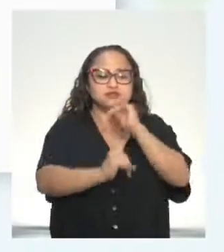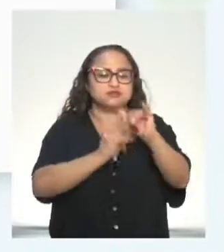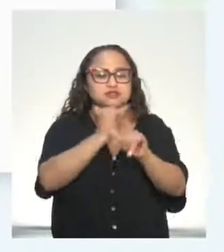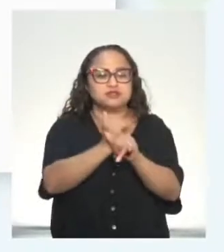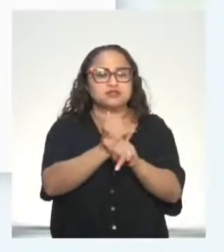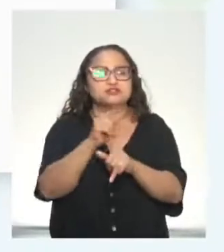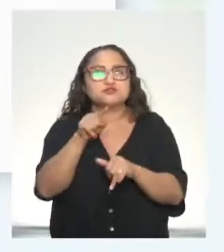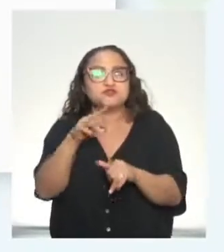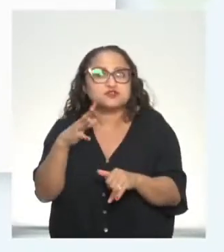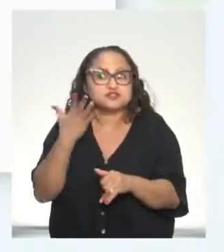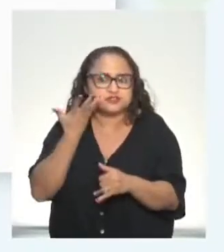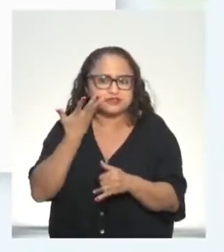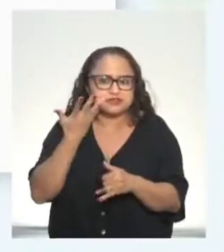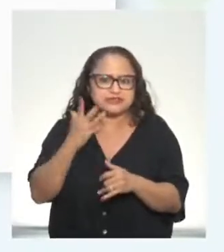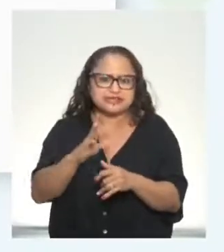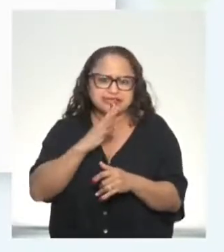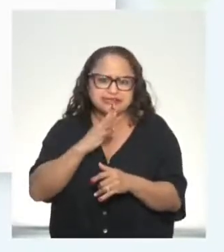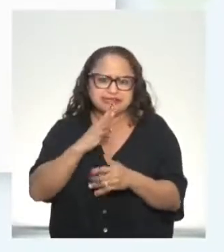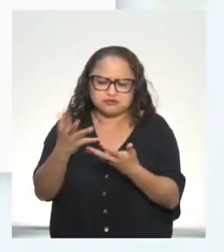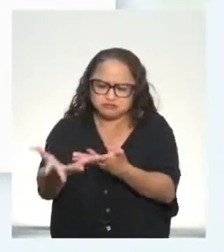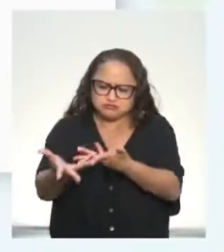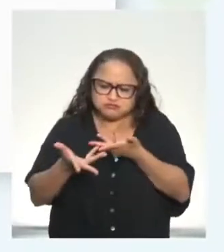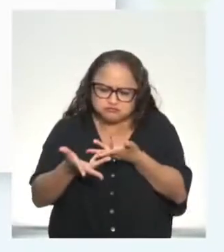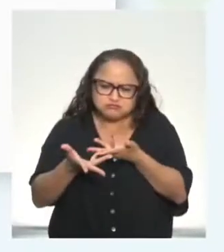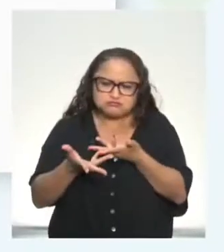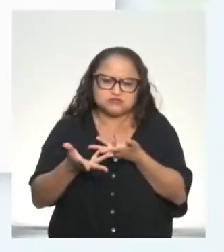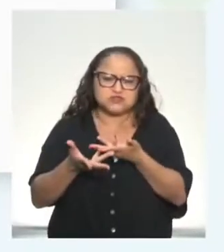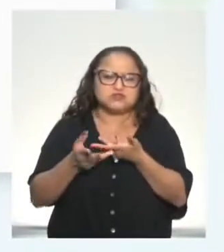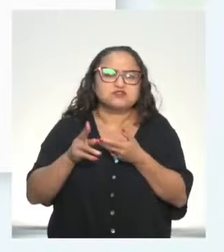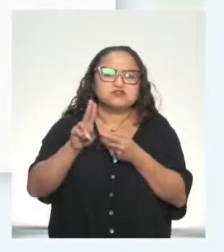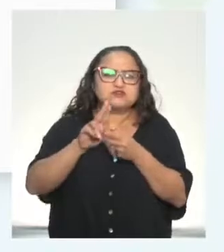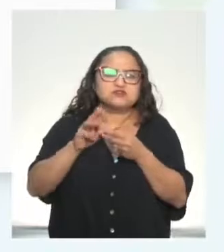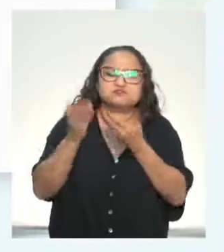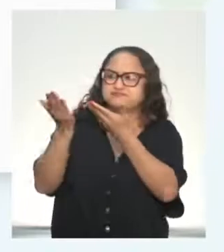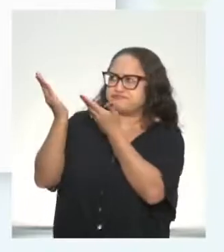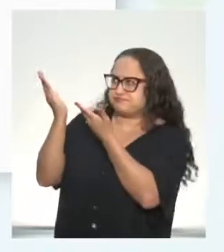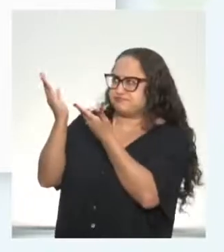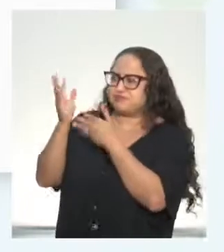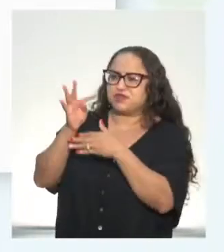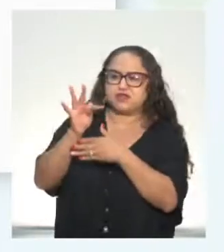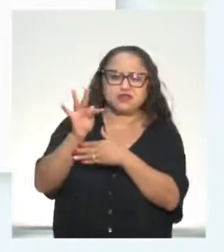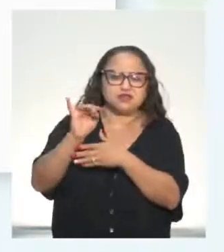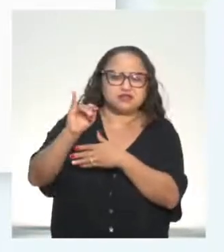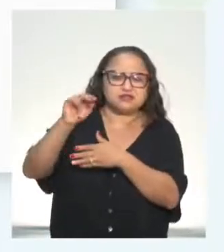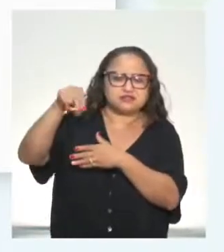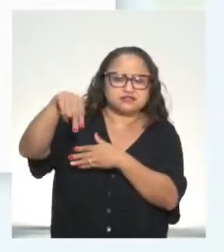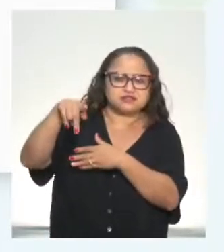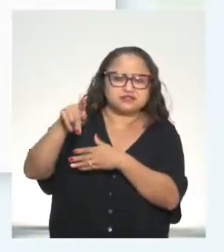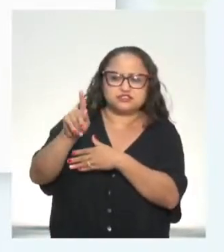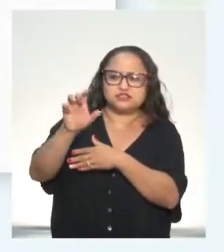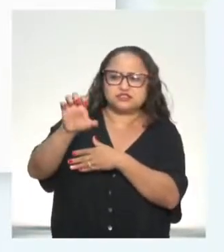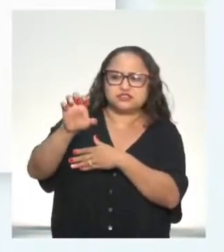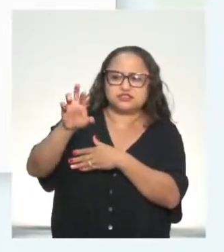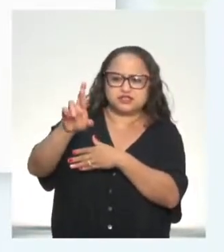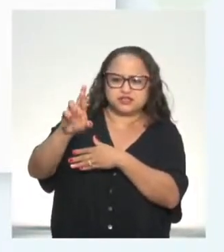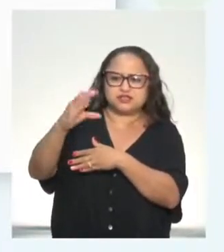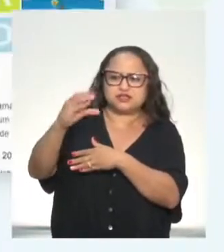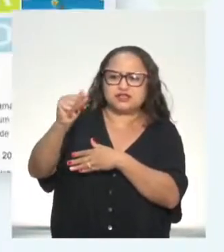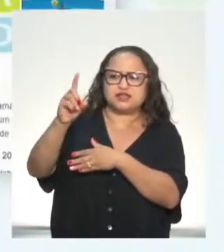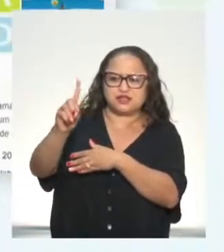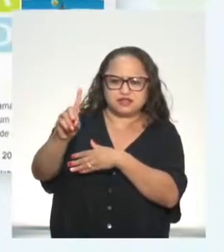queira acessar essa ferramenta. Você vai digitar Tinkercad aí no seu